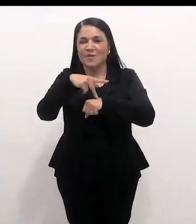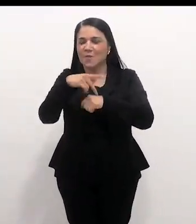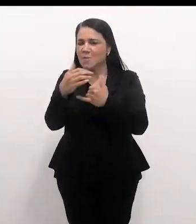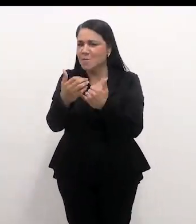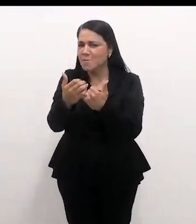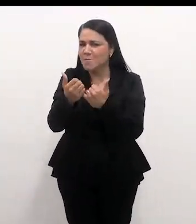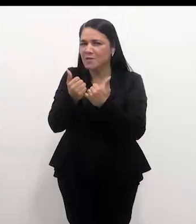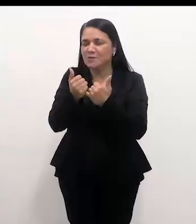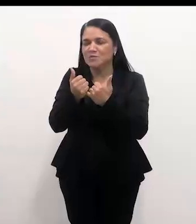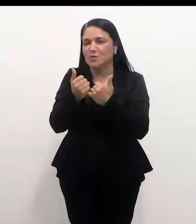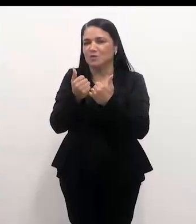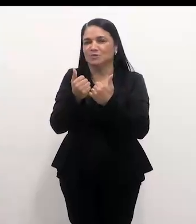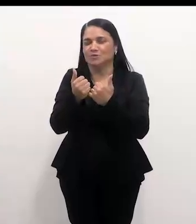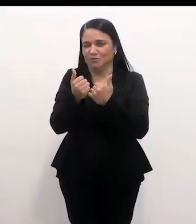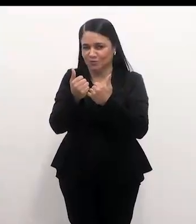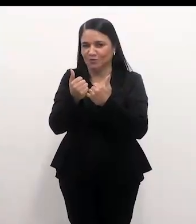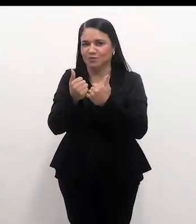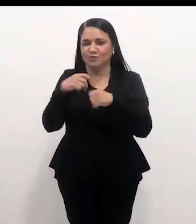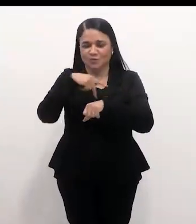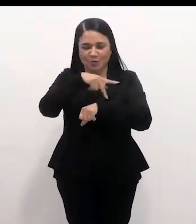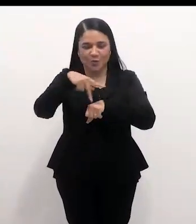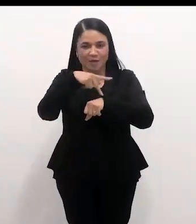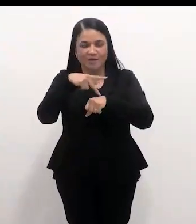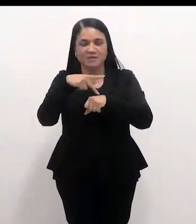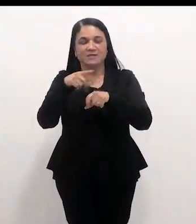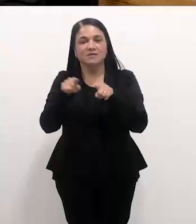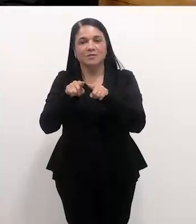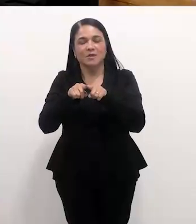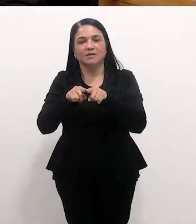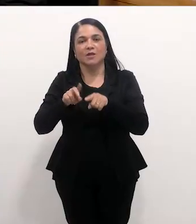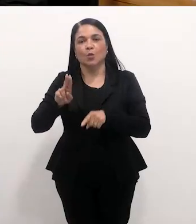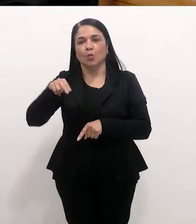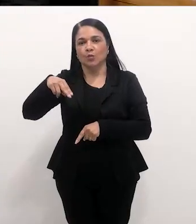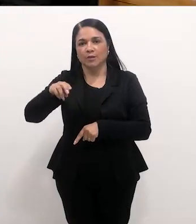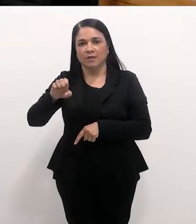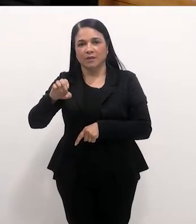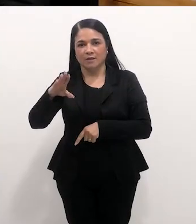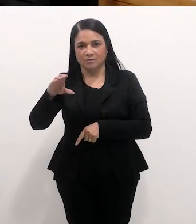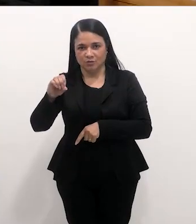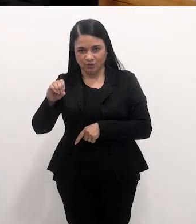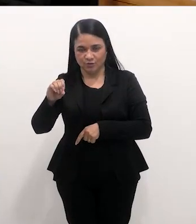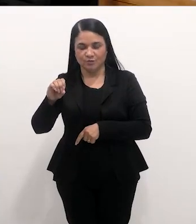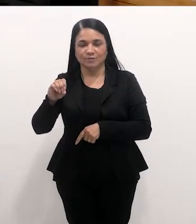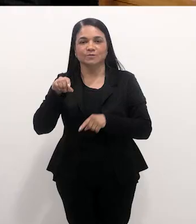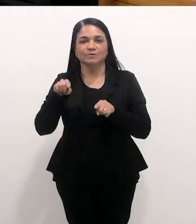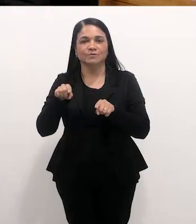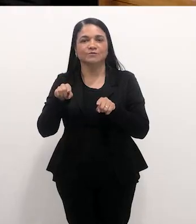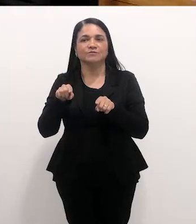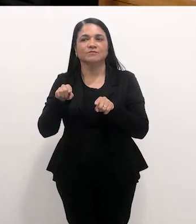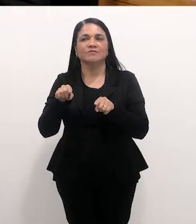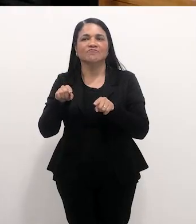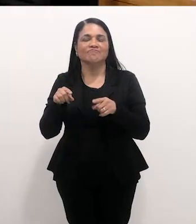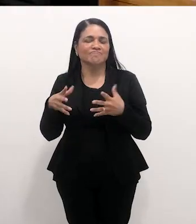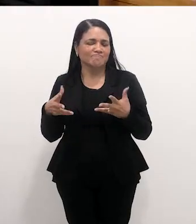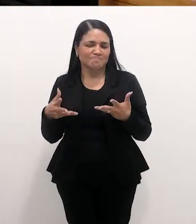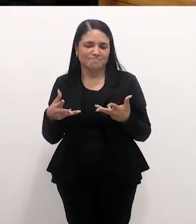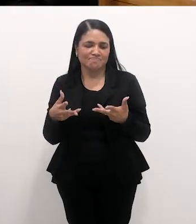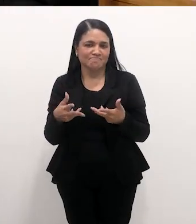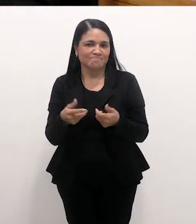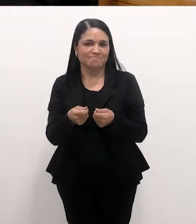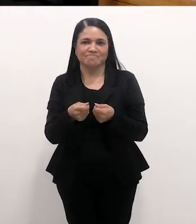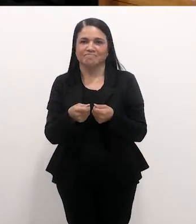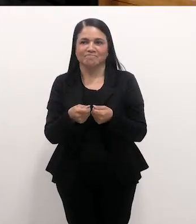patrimônio nacional e também da Unesco, das Nações Unidas, há alguns anos. Então, esta excelência